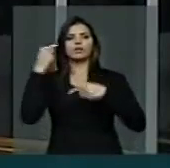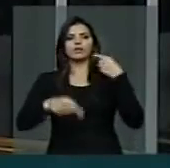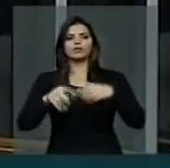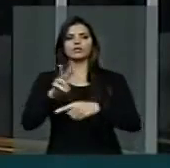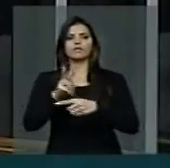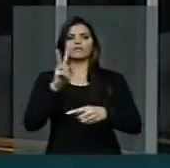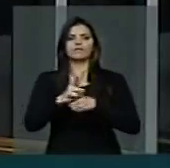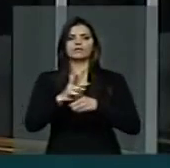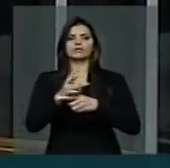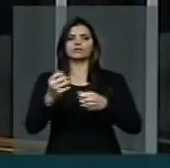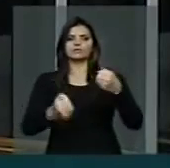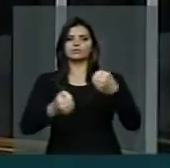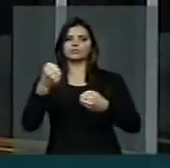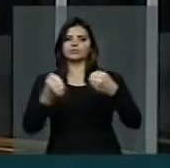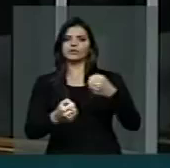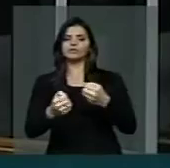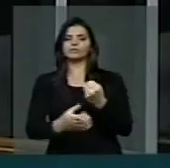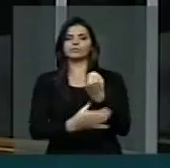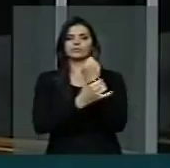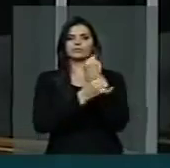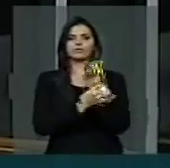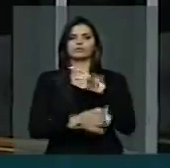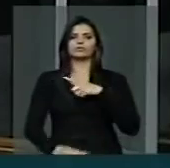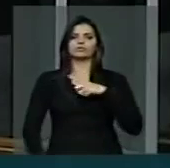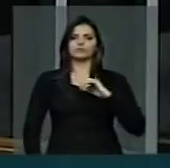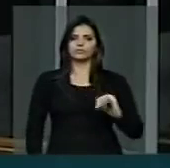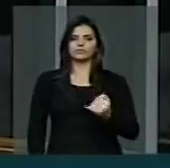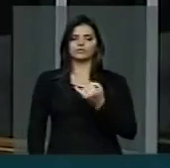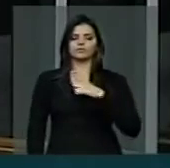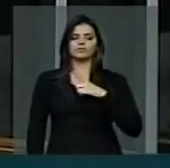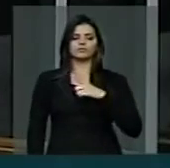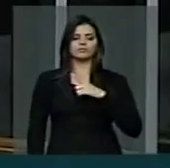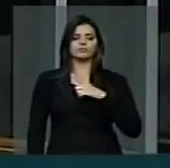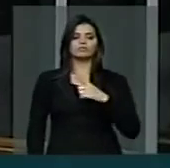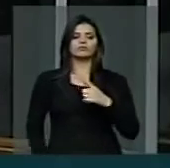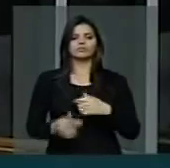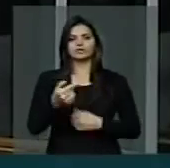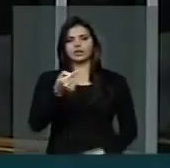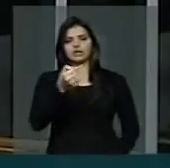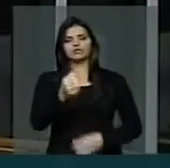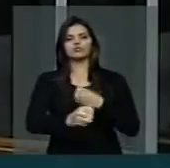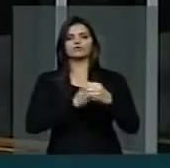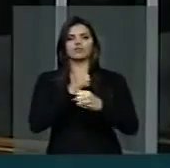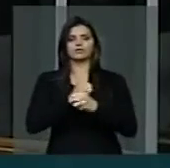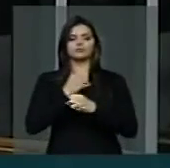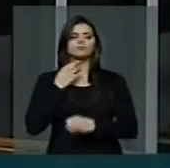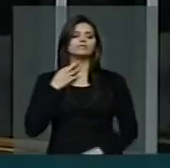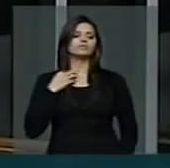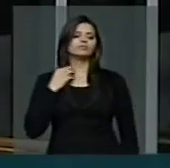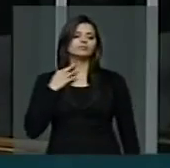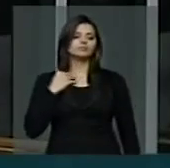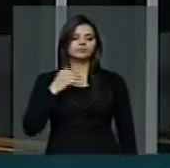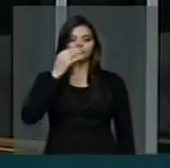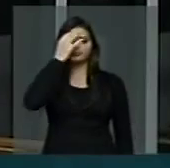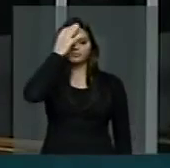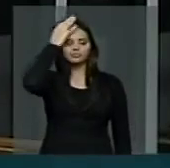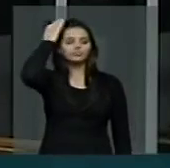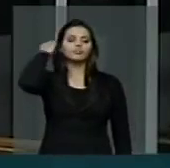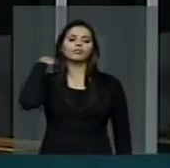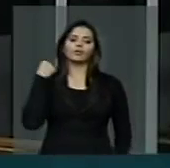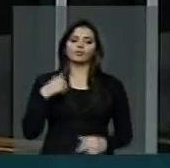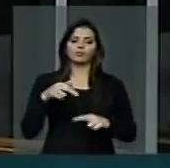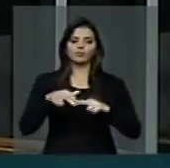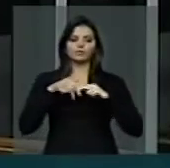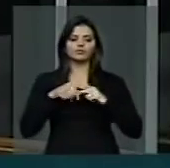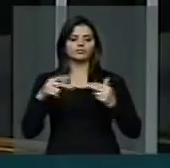Defesa do Trânsito Seguro, que tive a oportunidade de presidir durante longos 7 anos, para minha honra. Diante dessa situação,